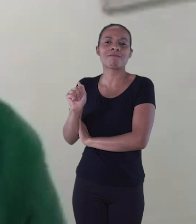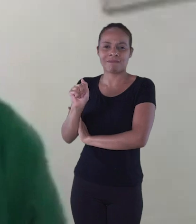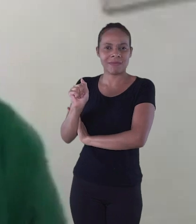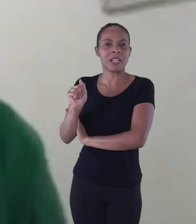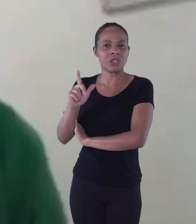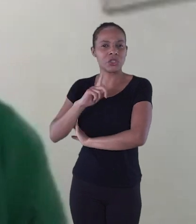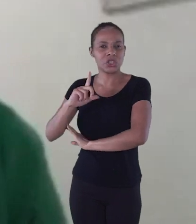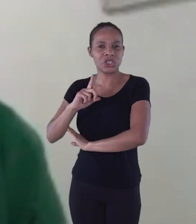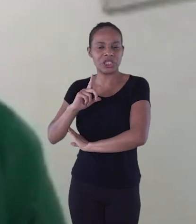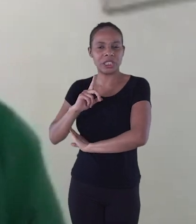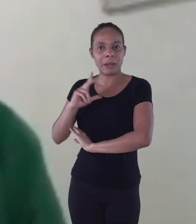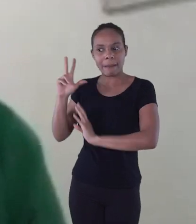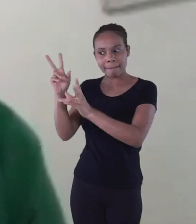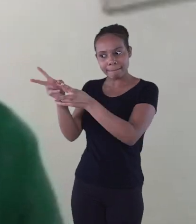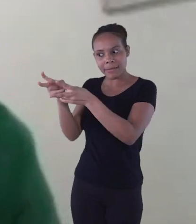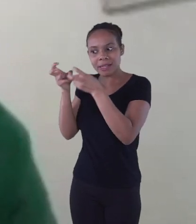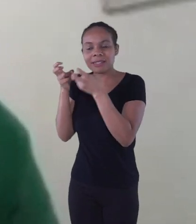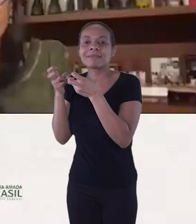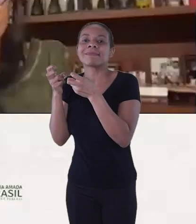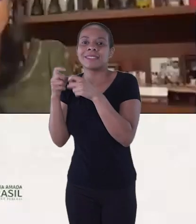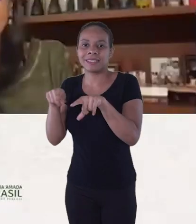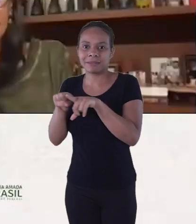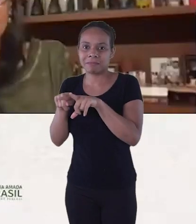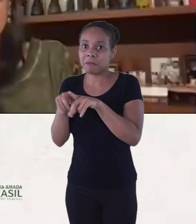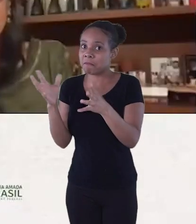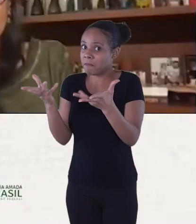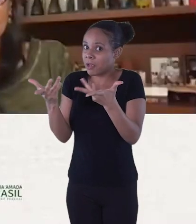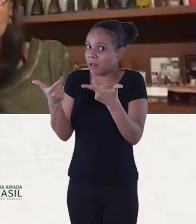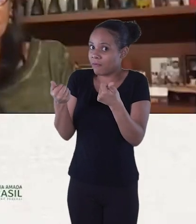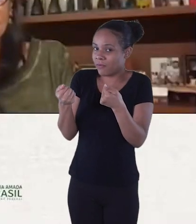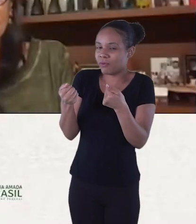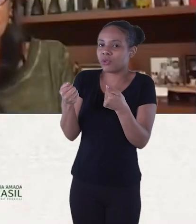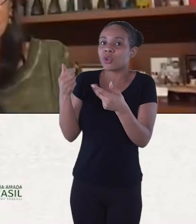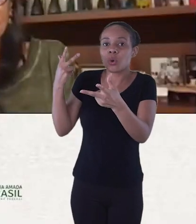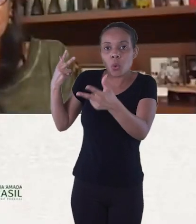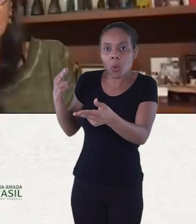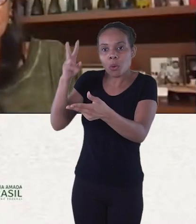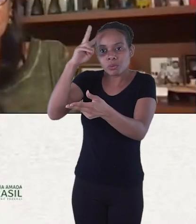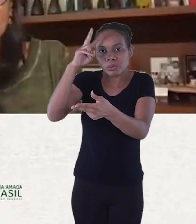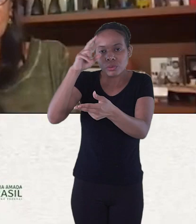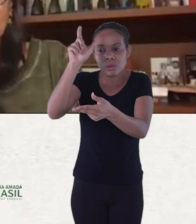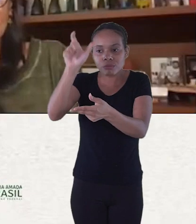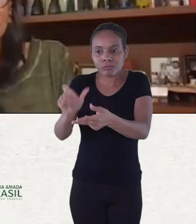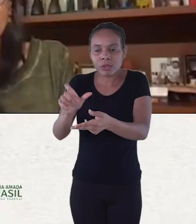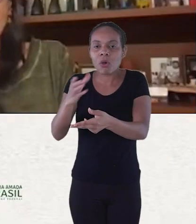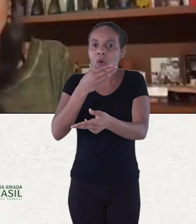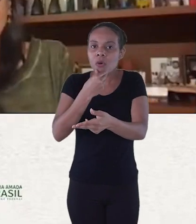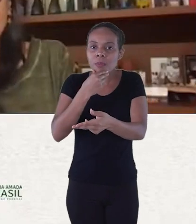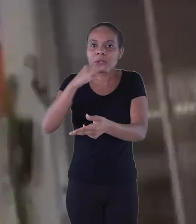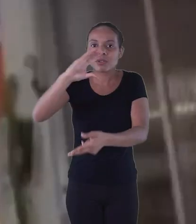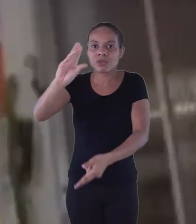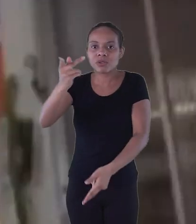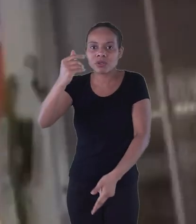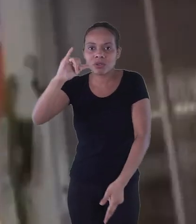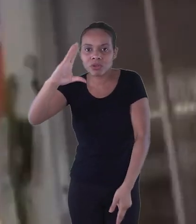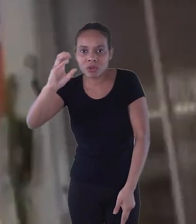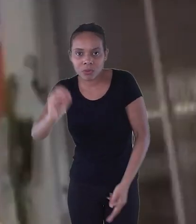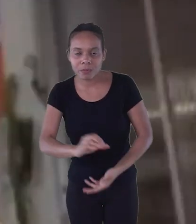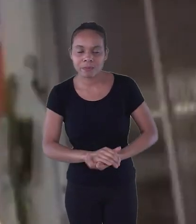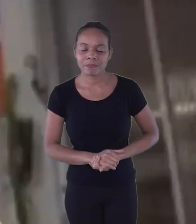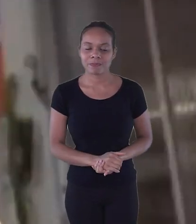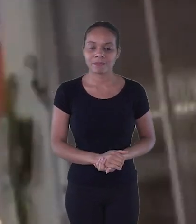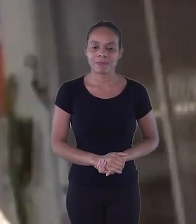o caso fantástico da história do Chico Rei. Pegando só um gancho disso que o Flávio falou, a gente